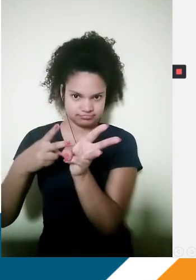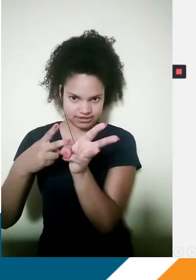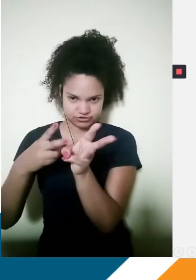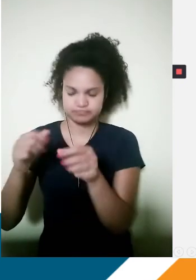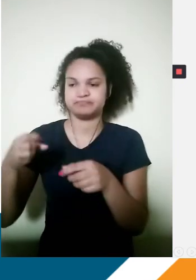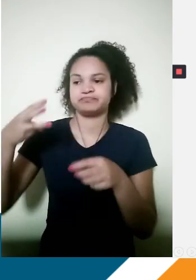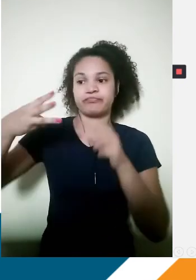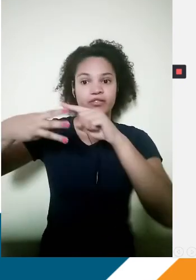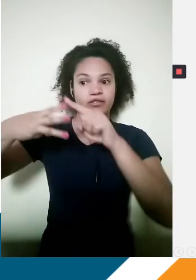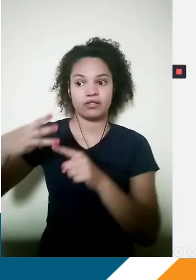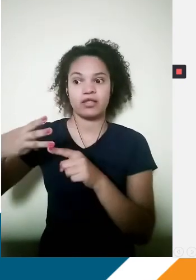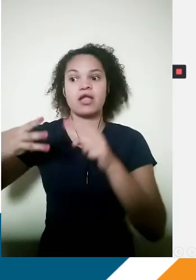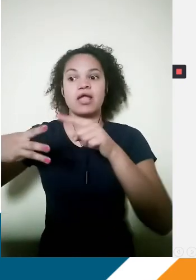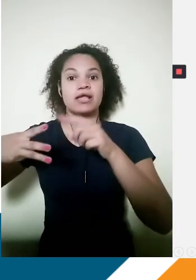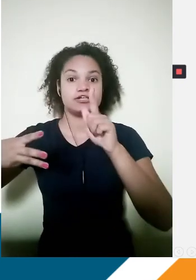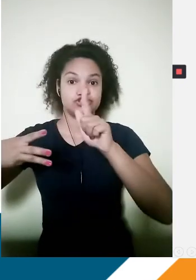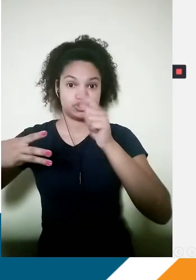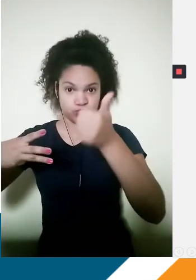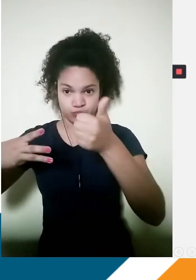G1, fase S e fase G2.